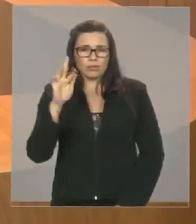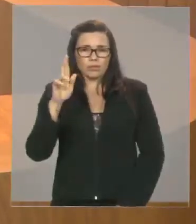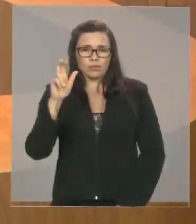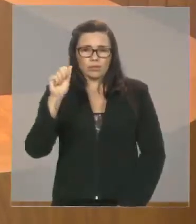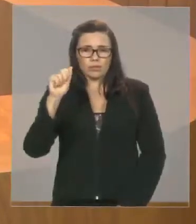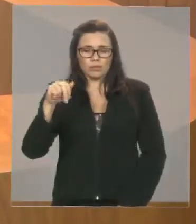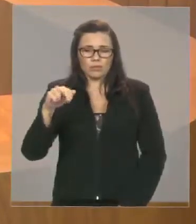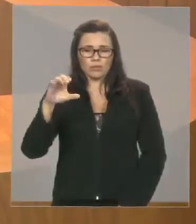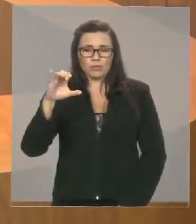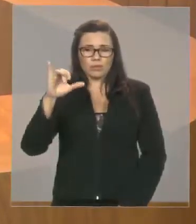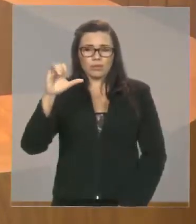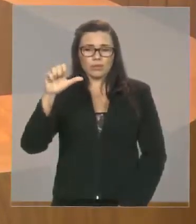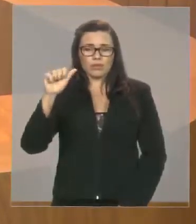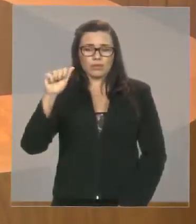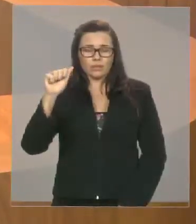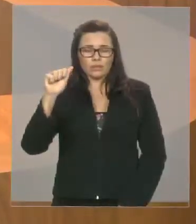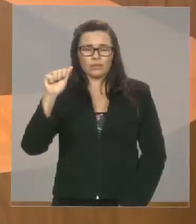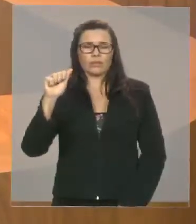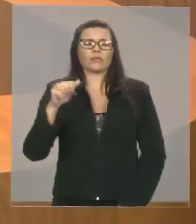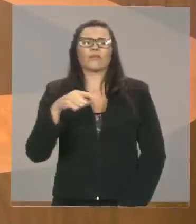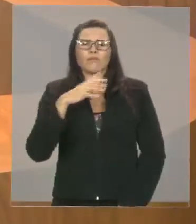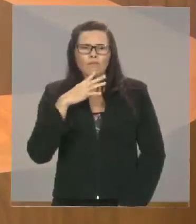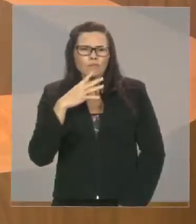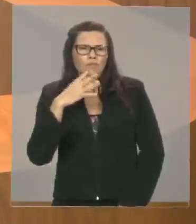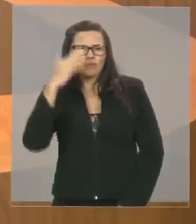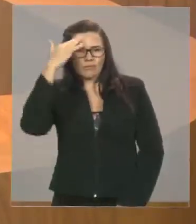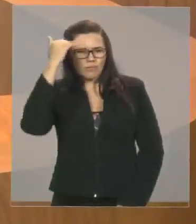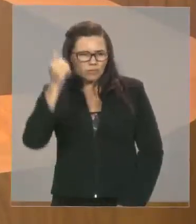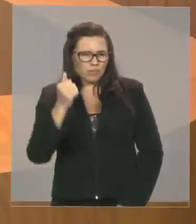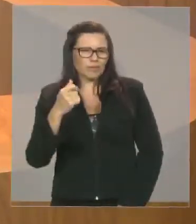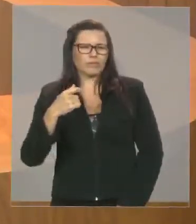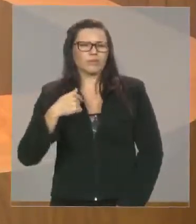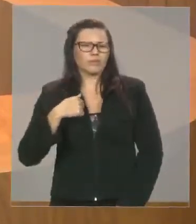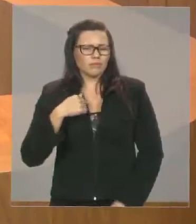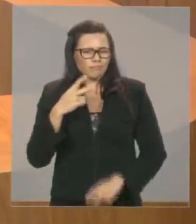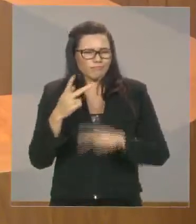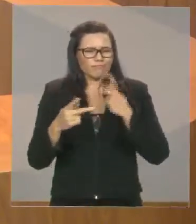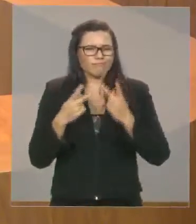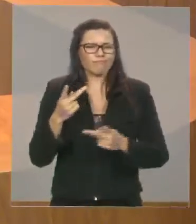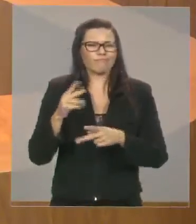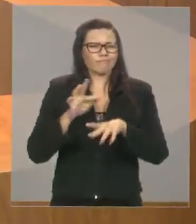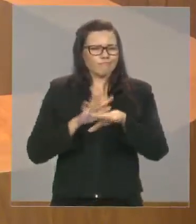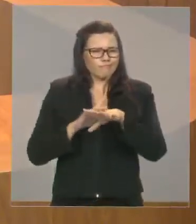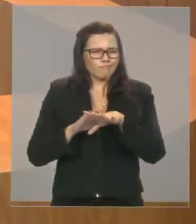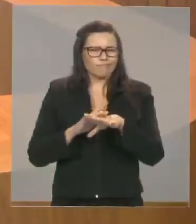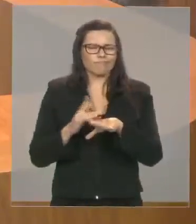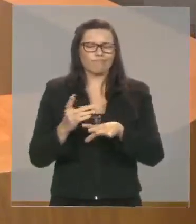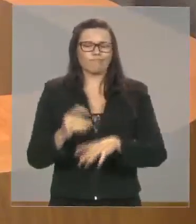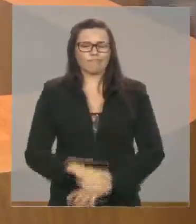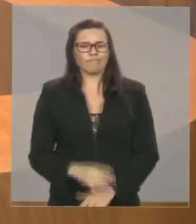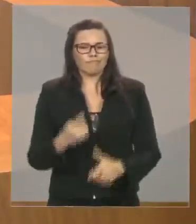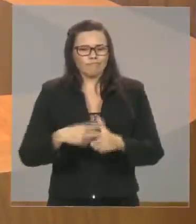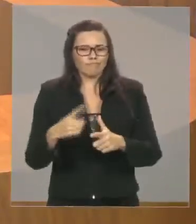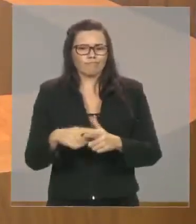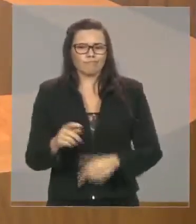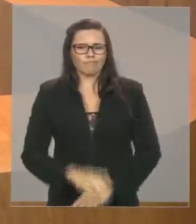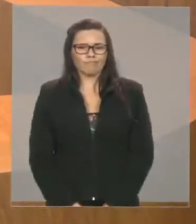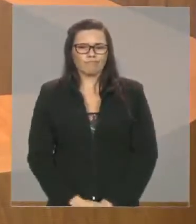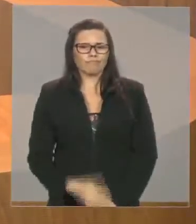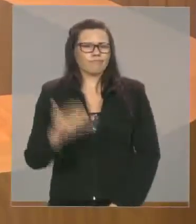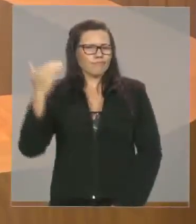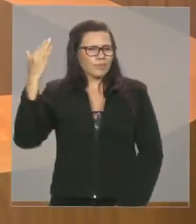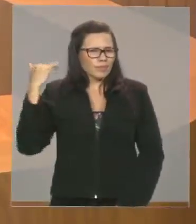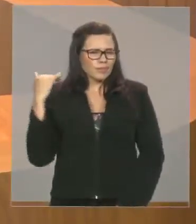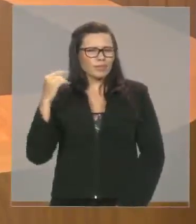e nos povoados em Buriticupu. Até um dia desse, a gente estava às voltas com um problema de cólera. Quem não lembra